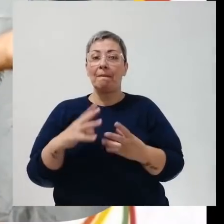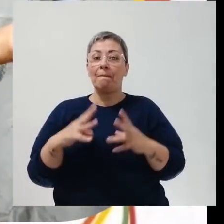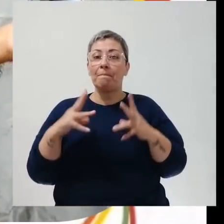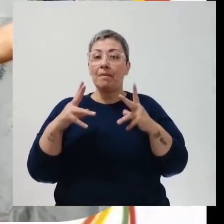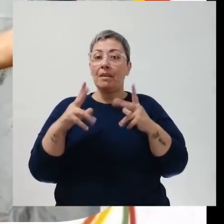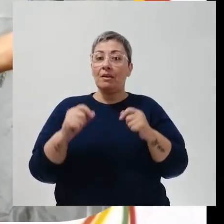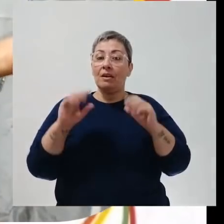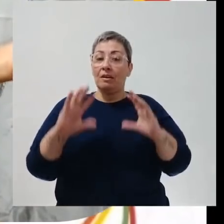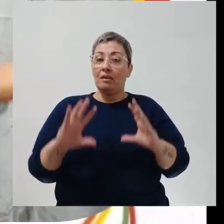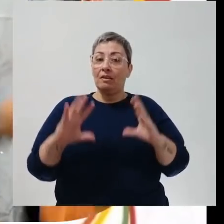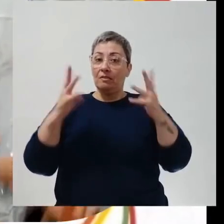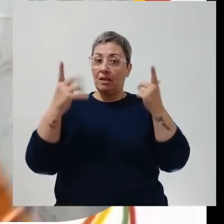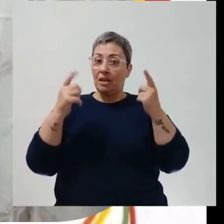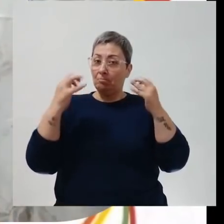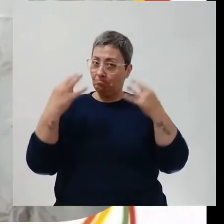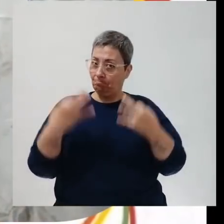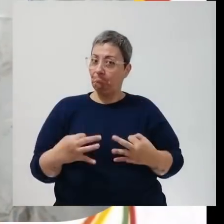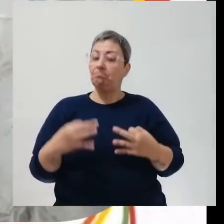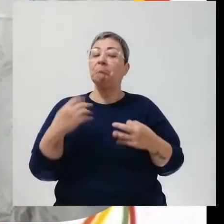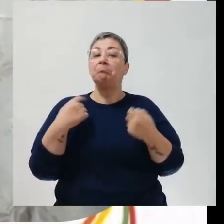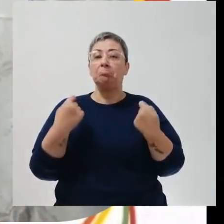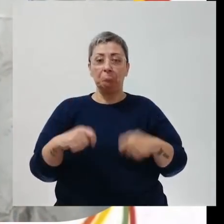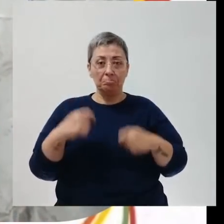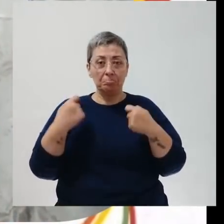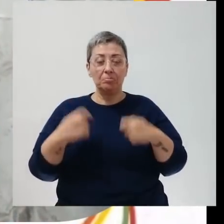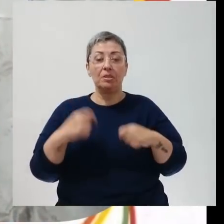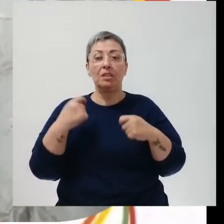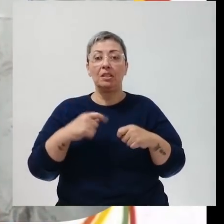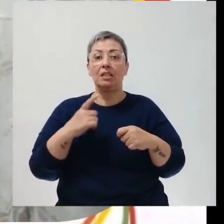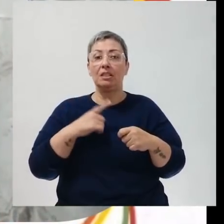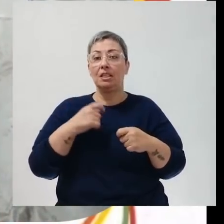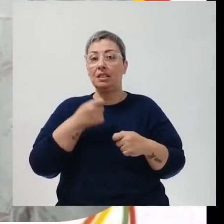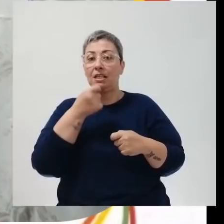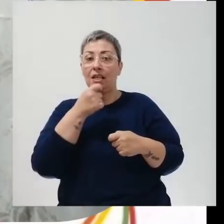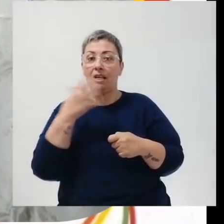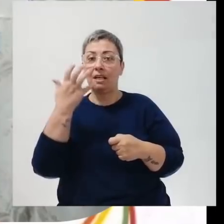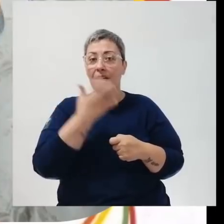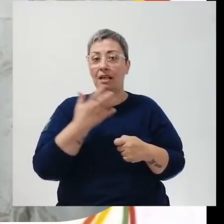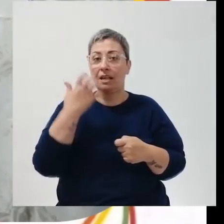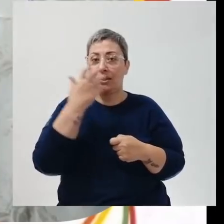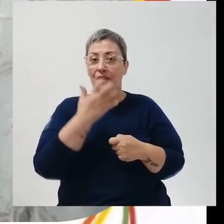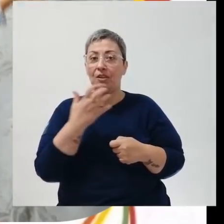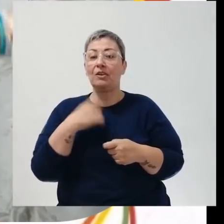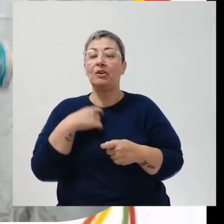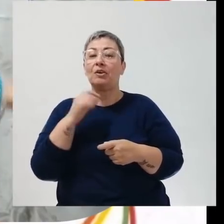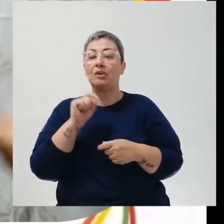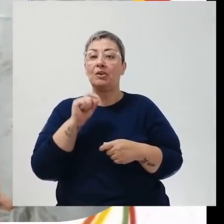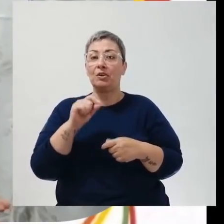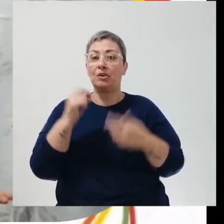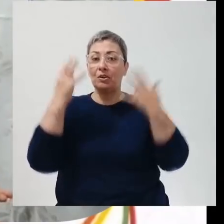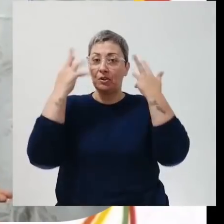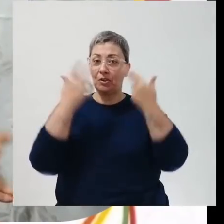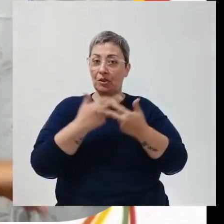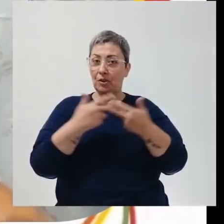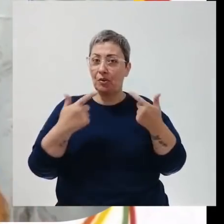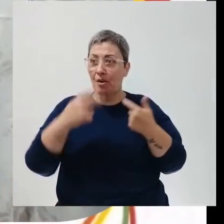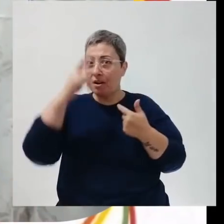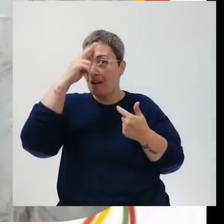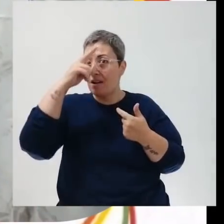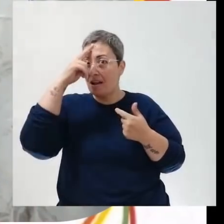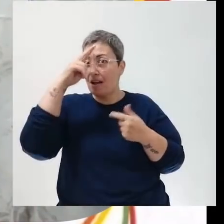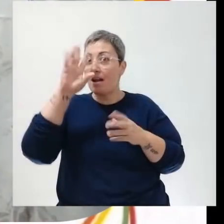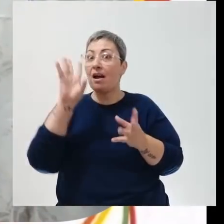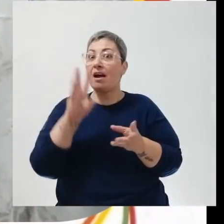Toda festa que se preza deve ter um bom cantor. E os bichos se